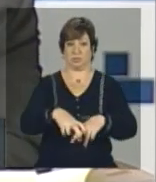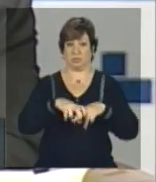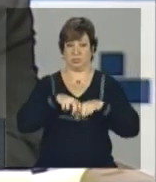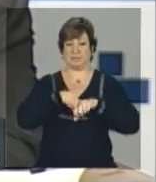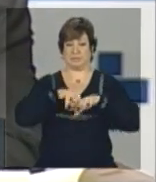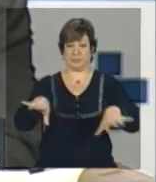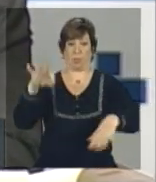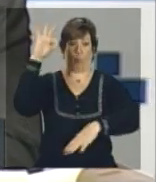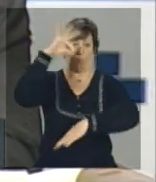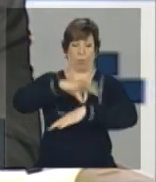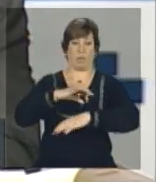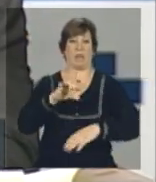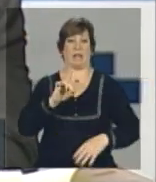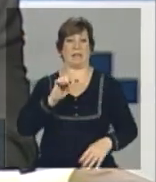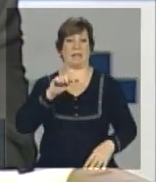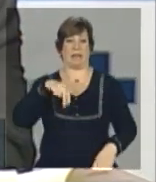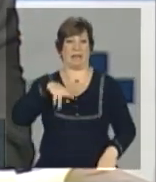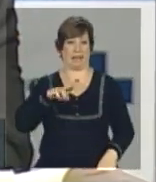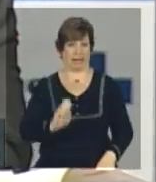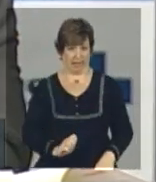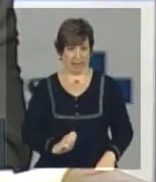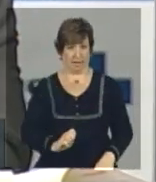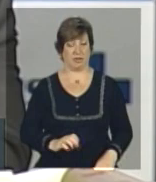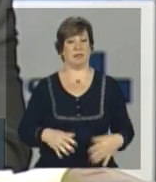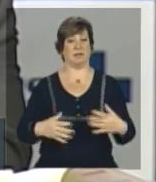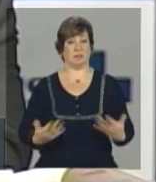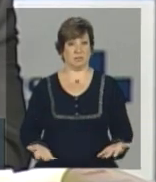epidêmica dos casos de dengue no nosso país, né? Não só